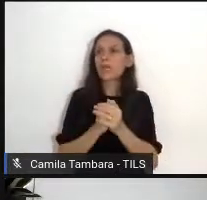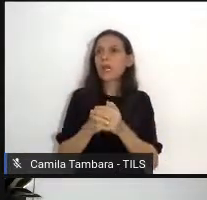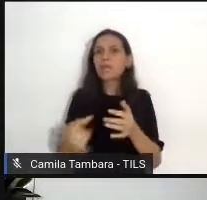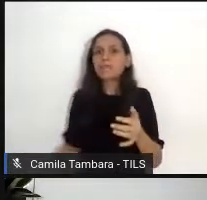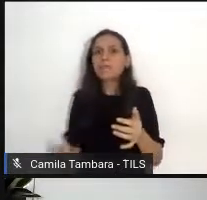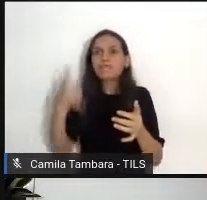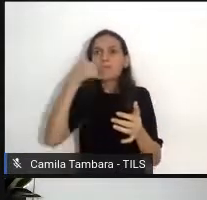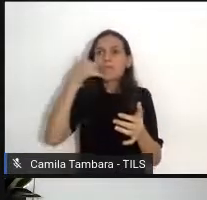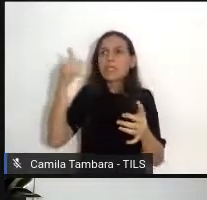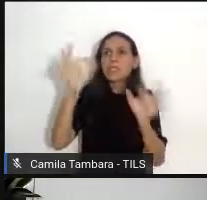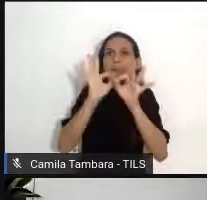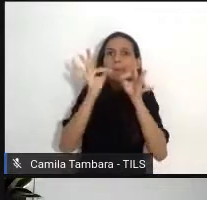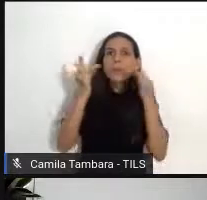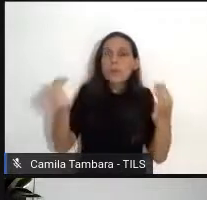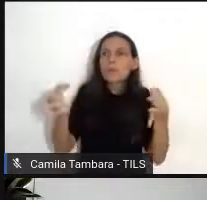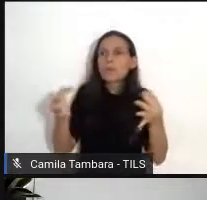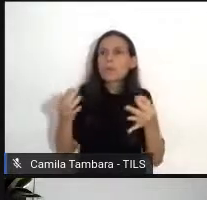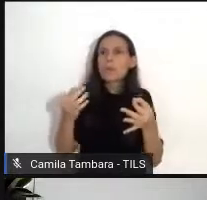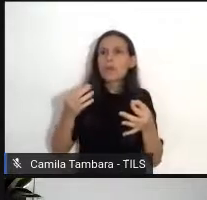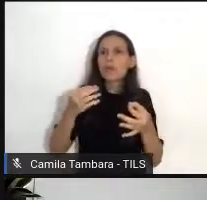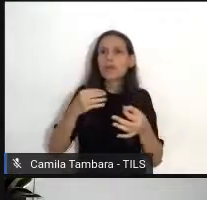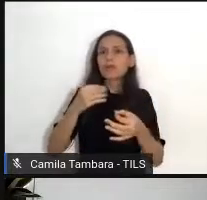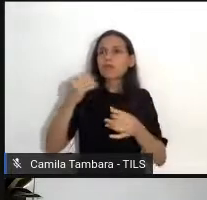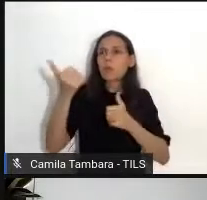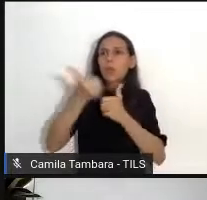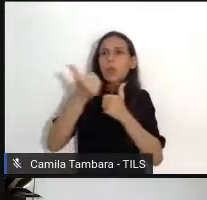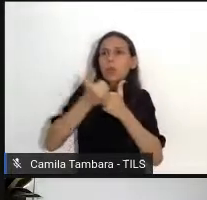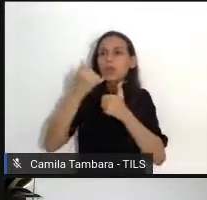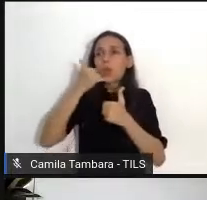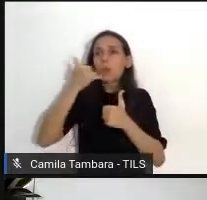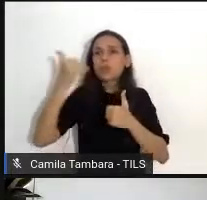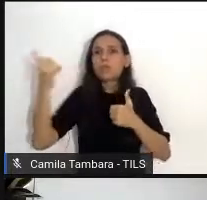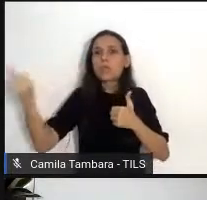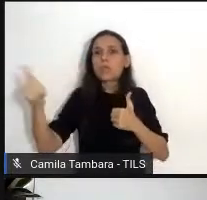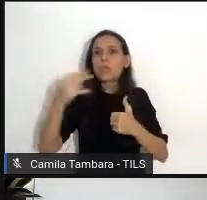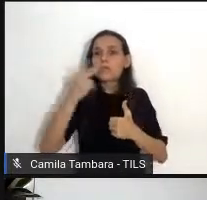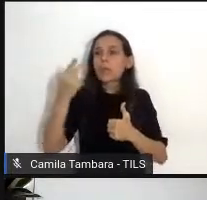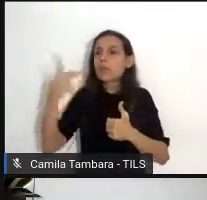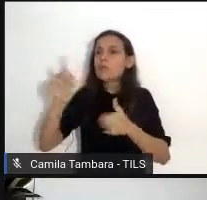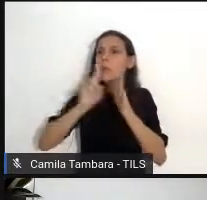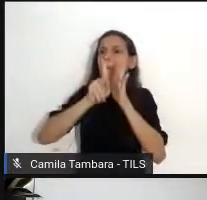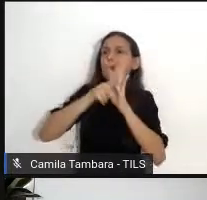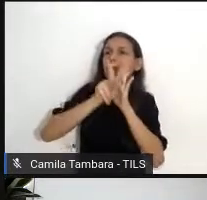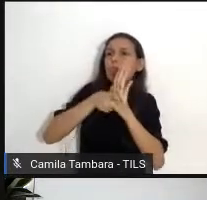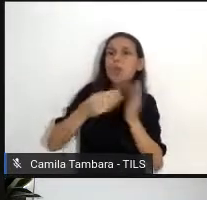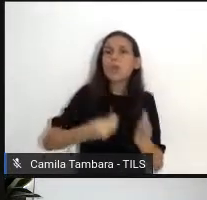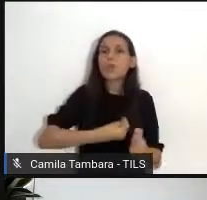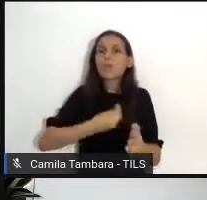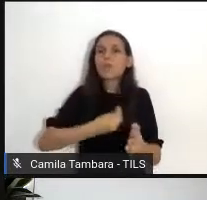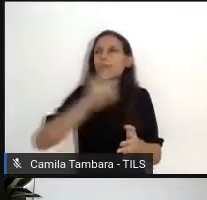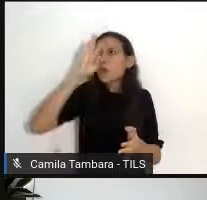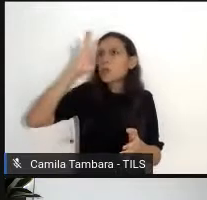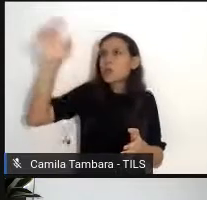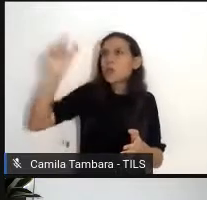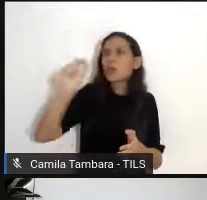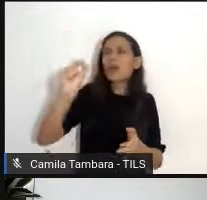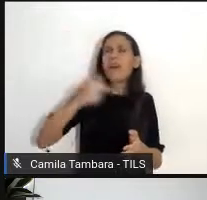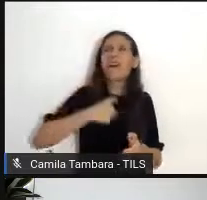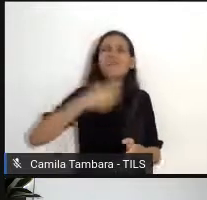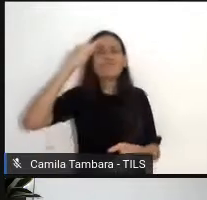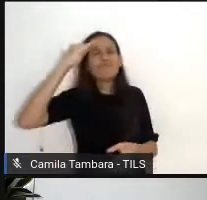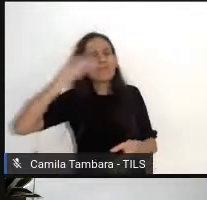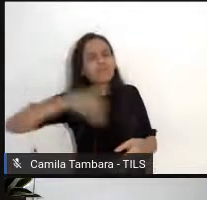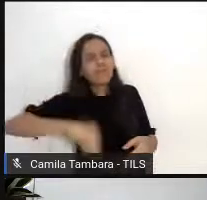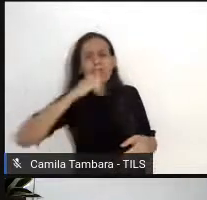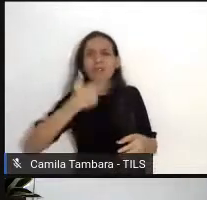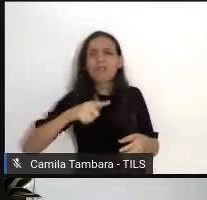tutor, ele treme, ele cria, aí o tutor fala assim, hein, qual é o seu projeto de vida? Qual é o seu sonho? Ah, eu estou desanimado,